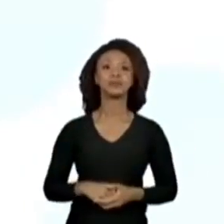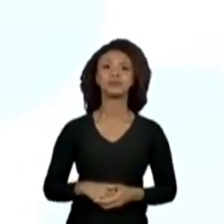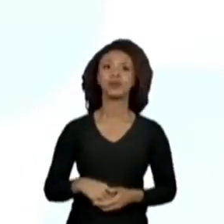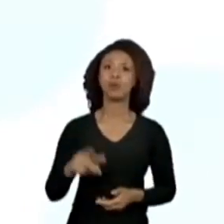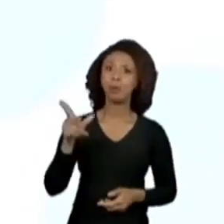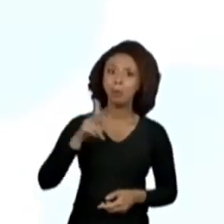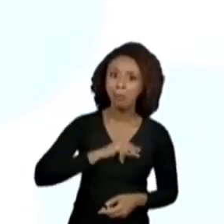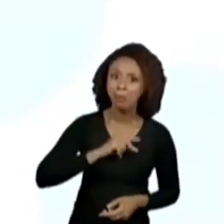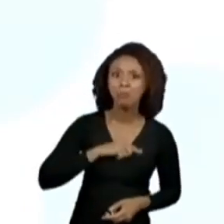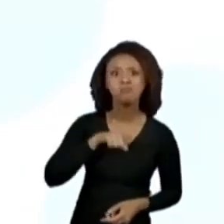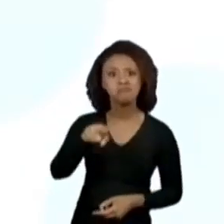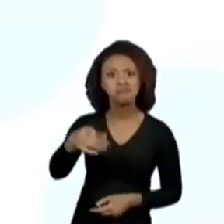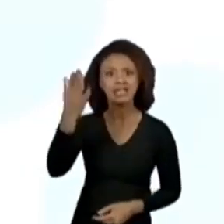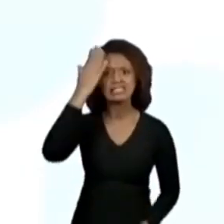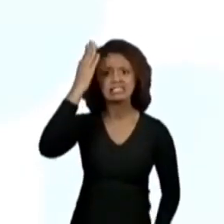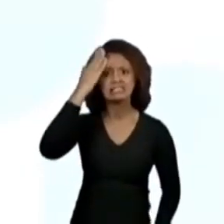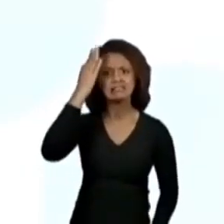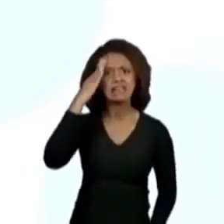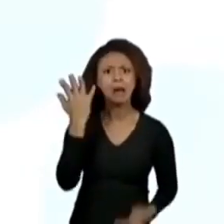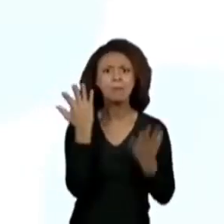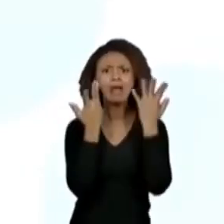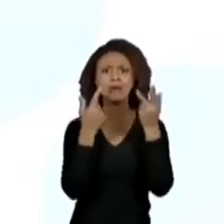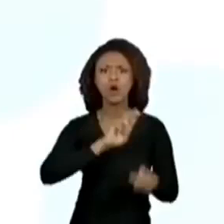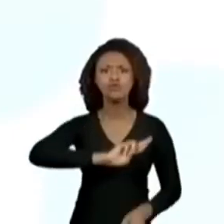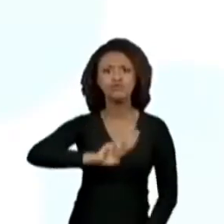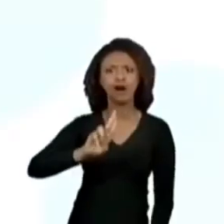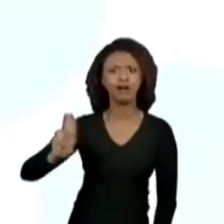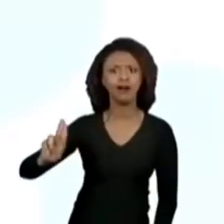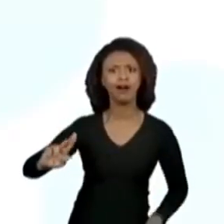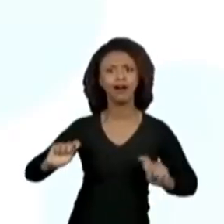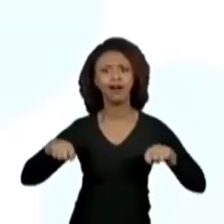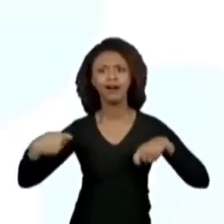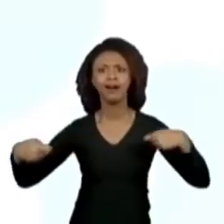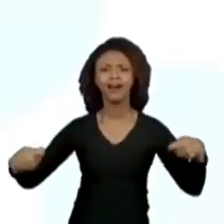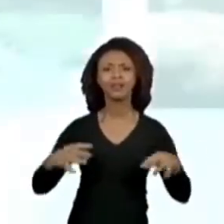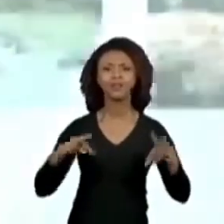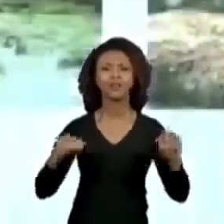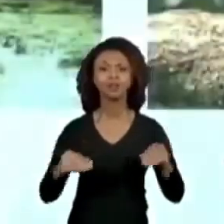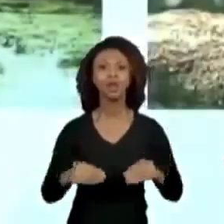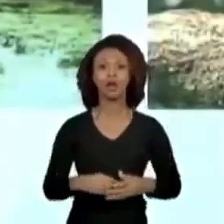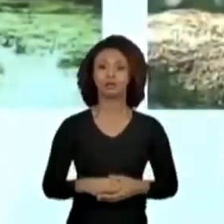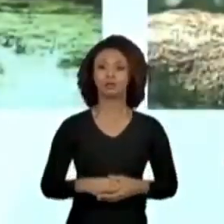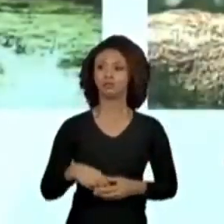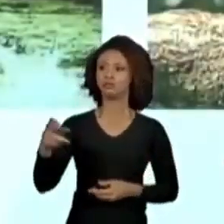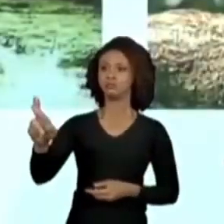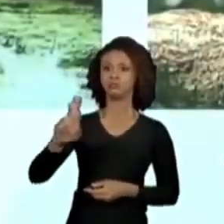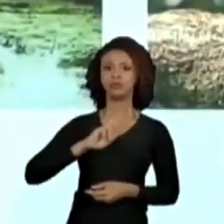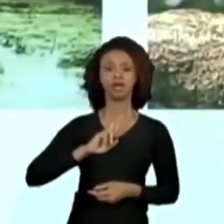hein? Estão super atentos, não? Nossa. É? Nossa! E responder... E o que ele... Já comi carne de tamanduá.